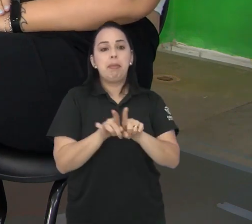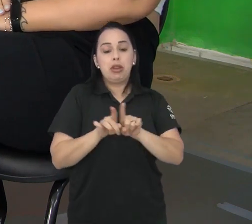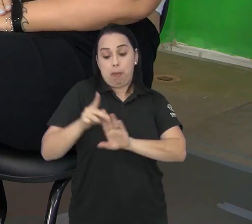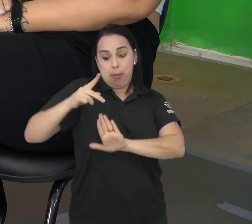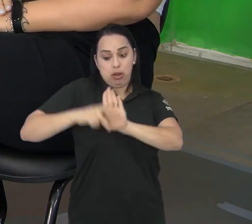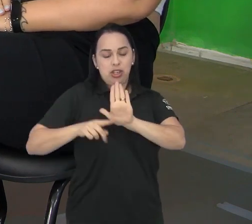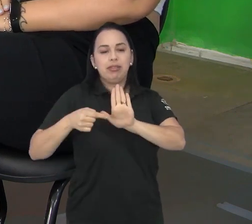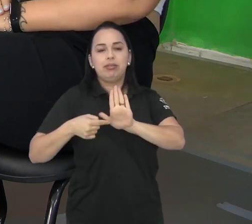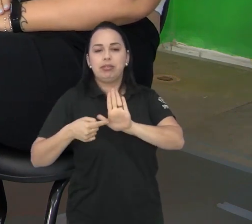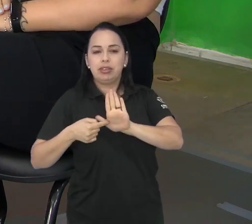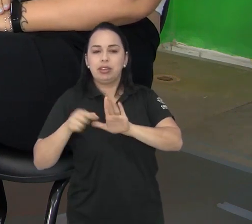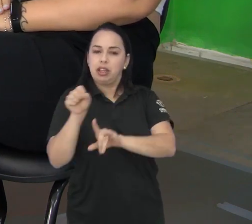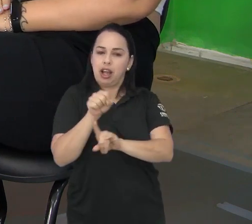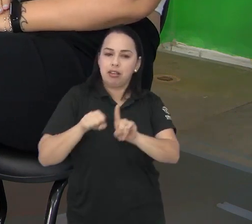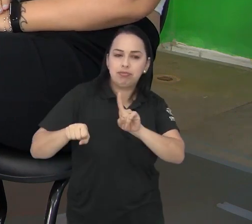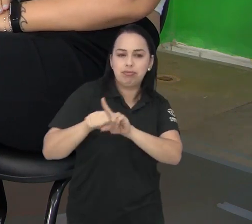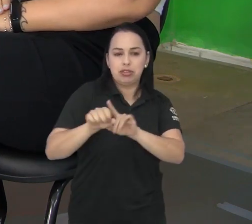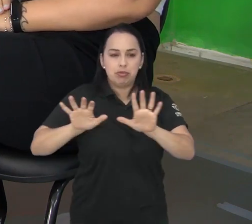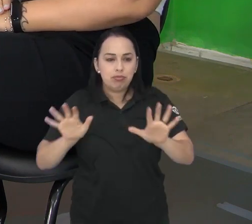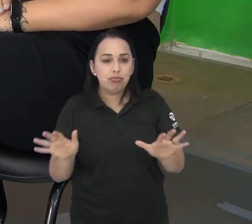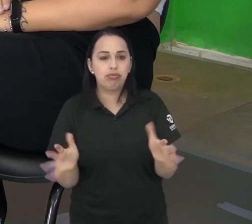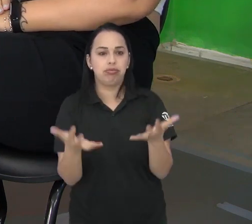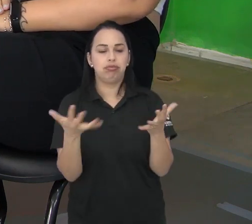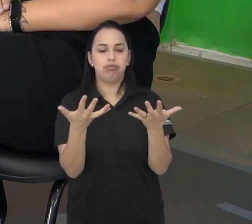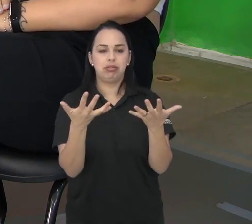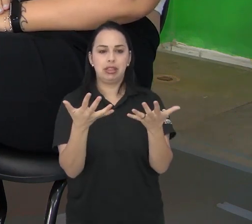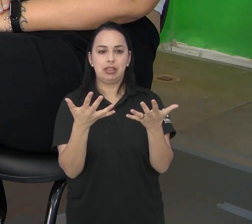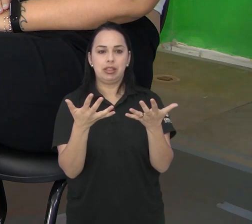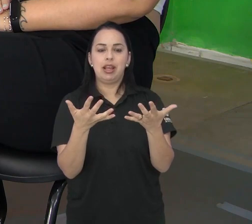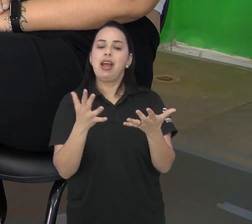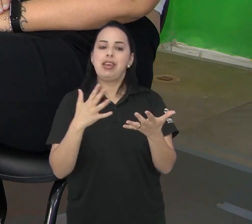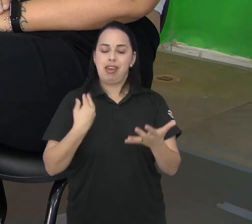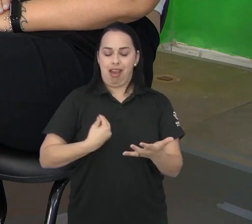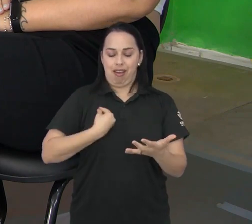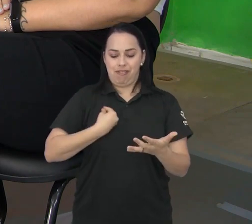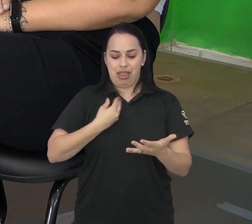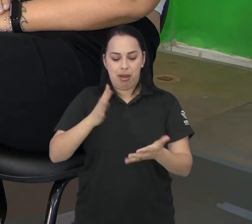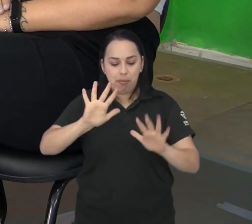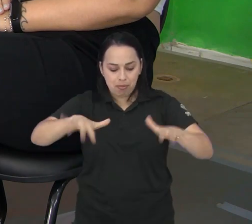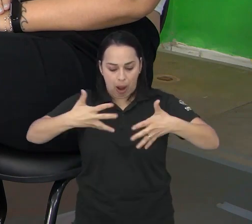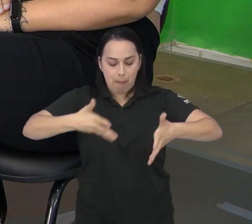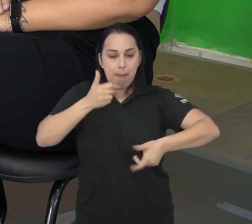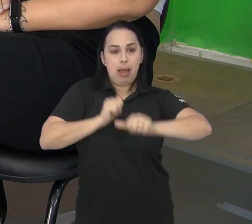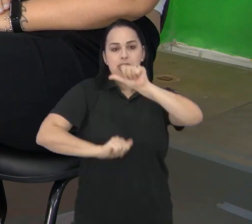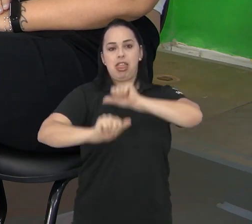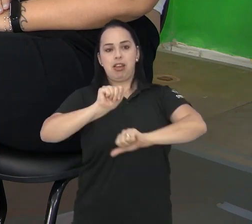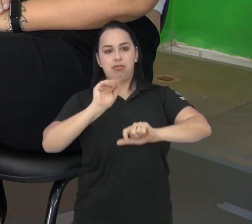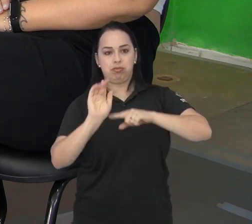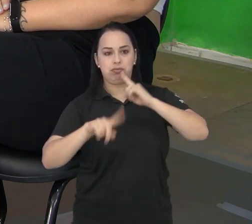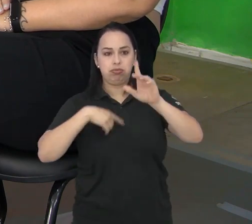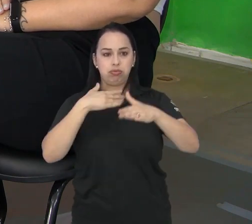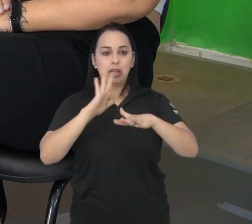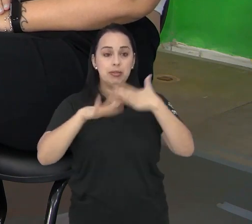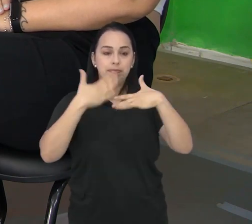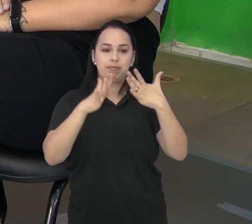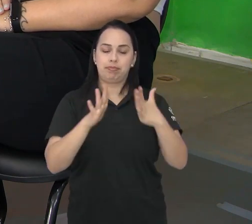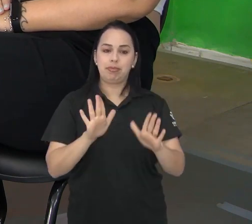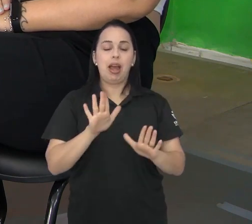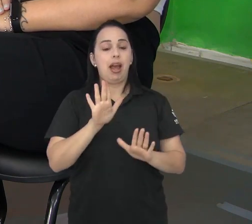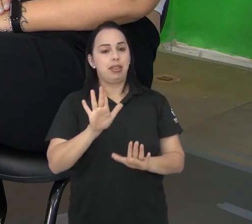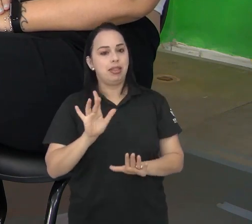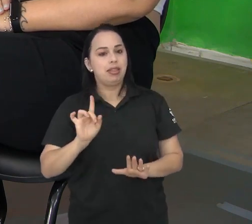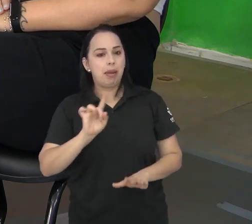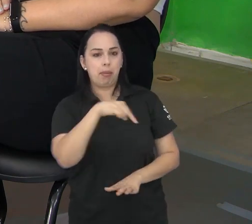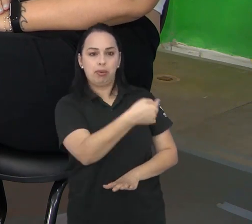num projeto, num programa sociocultural, né? Isso acho que te transforma como pessoa, né? E aí depois você sai